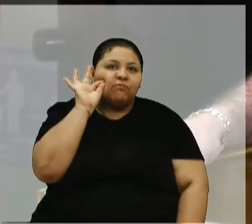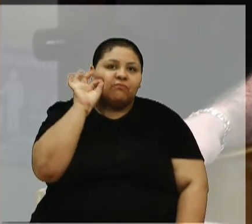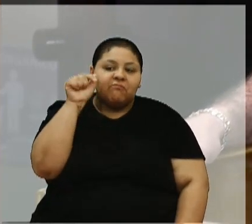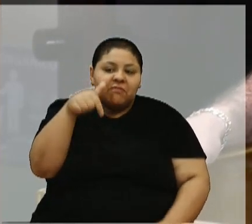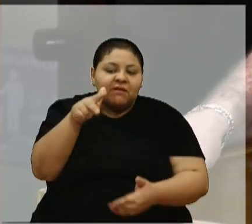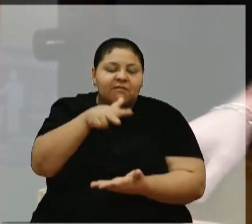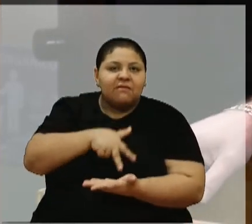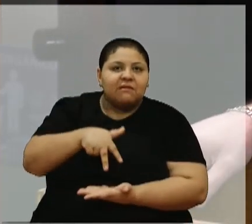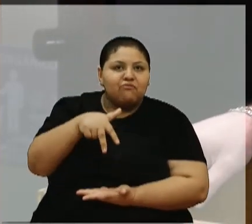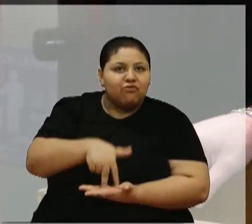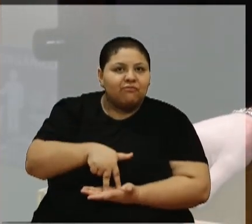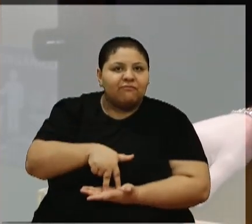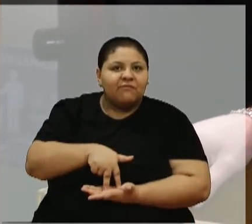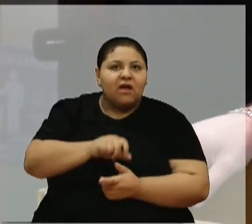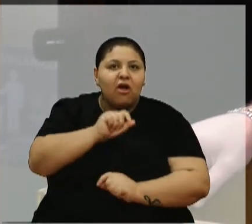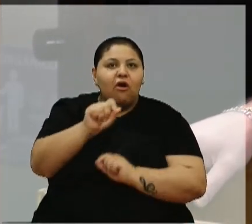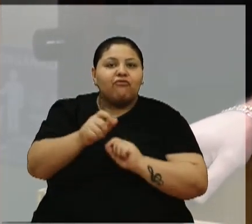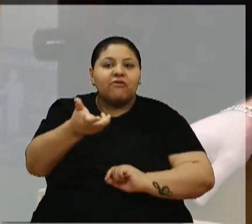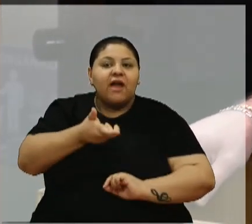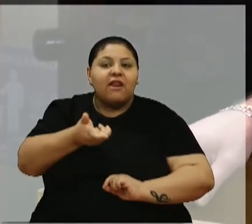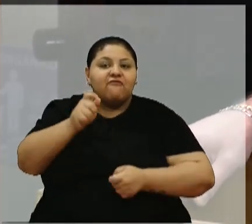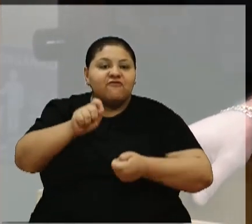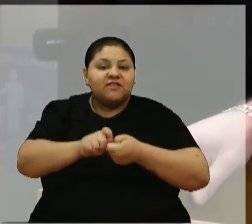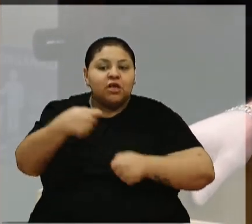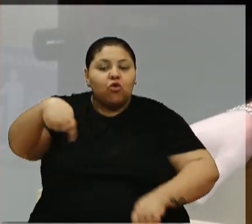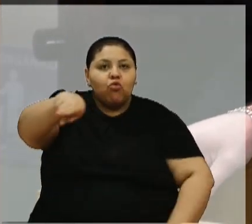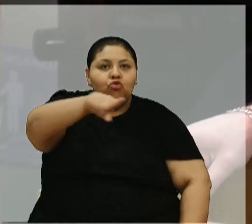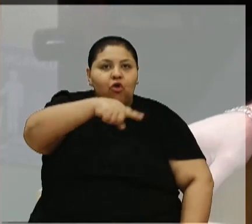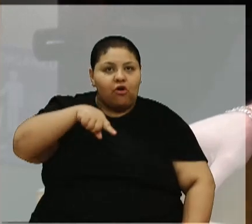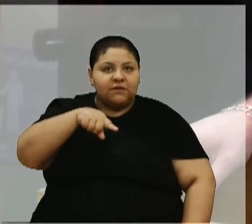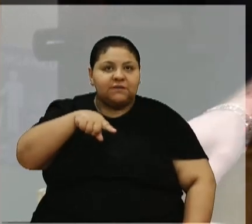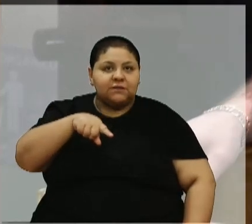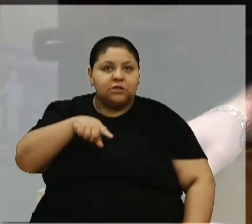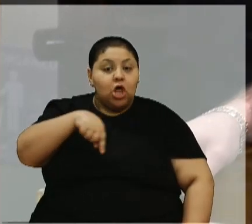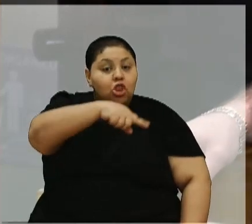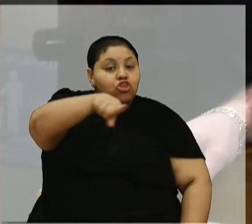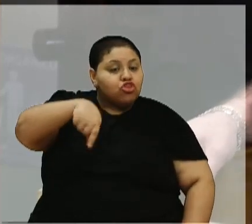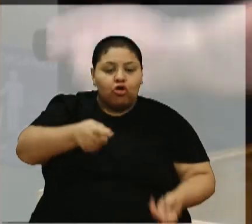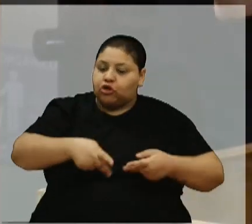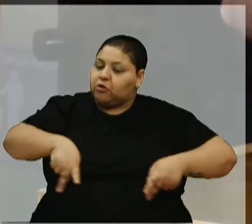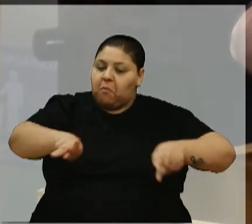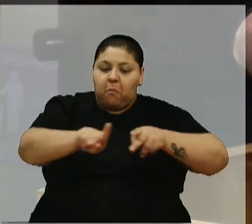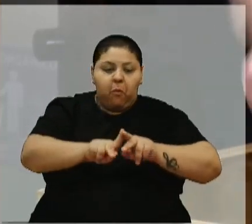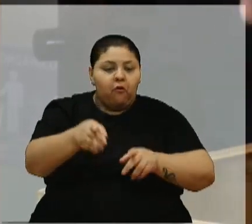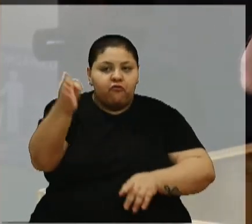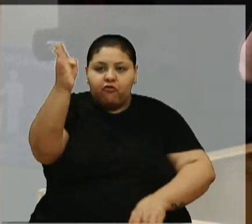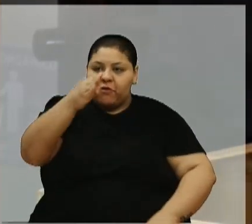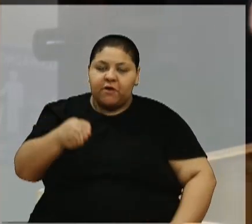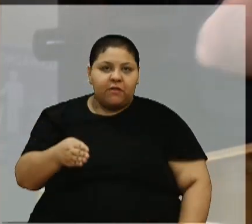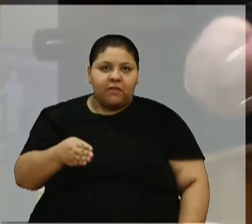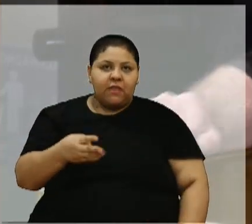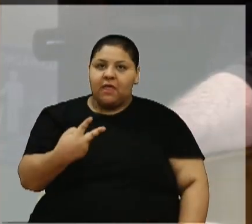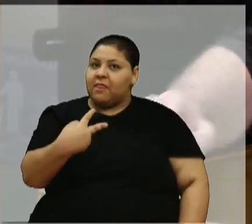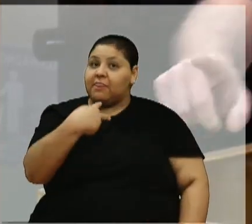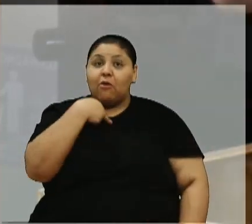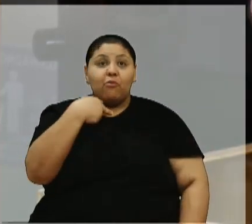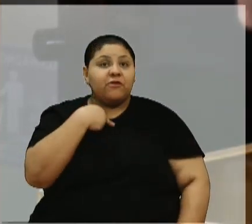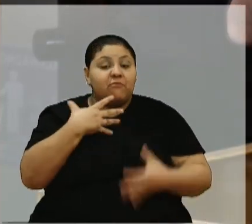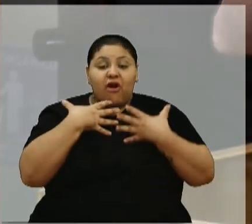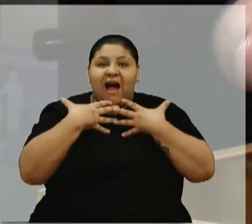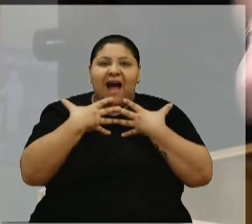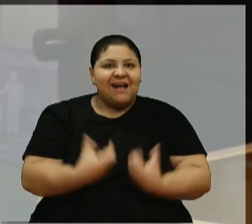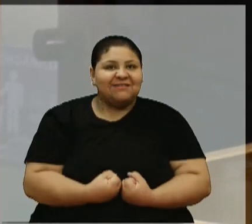com nós. E é isso que nós, povo brasileiro, não podemos deixar e não podemos